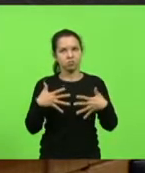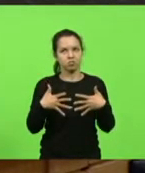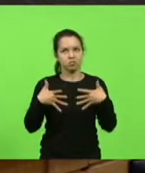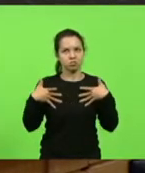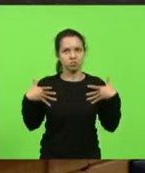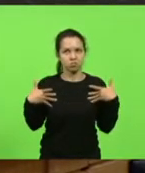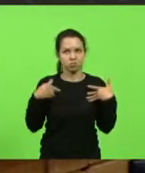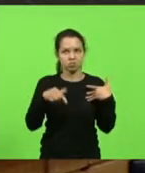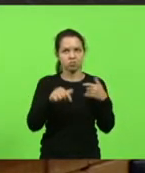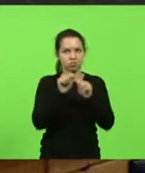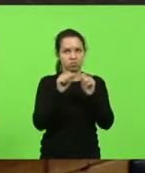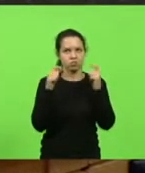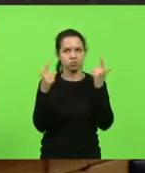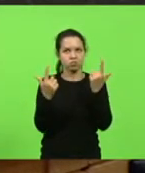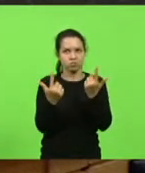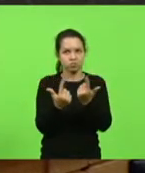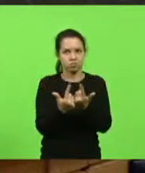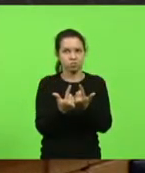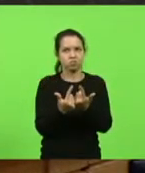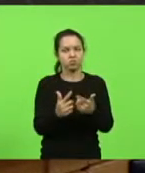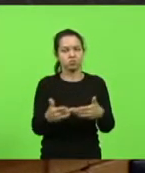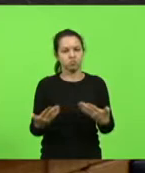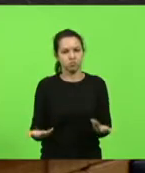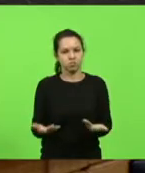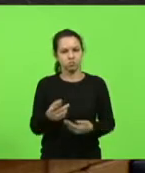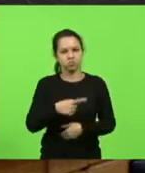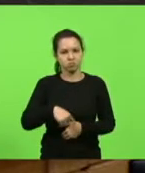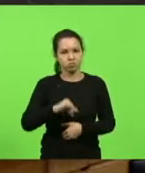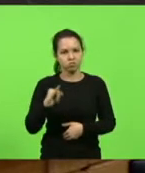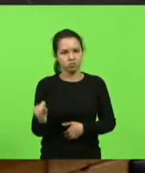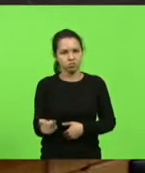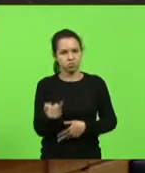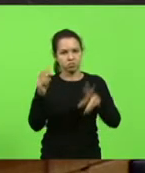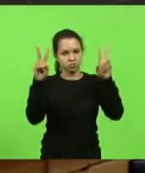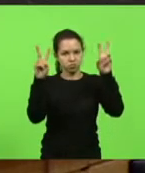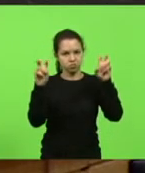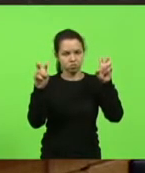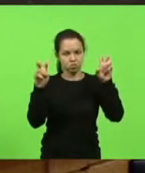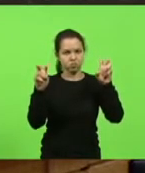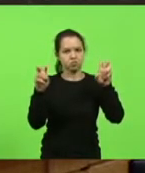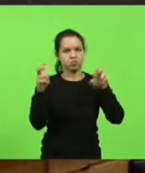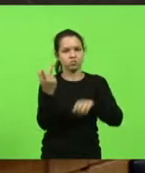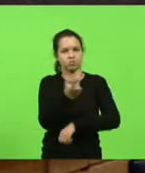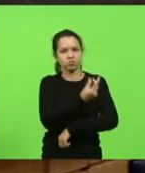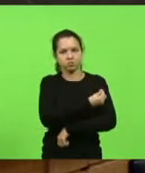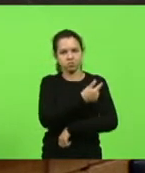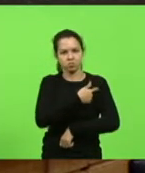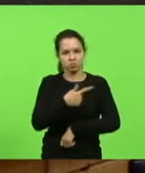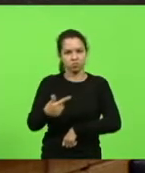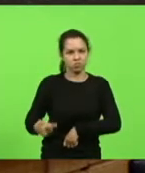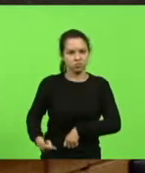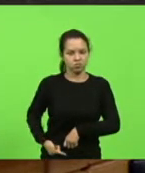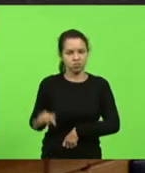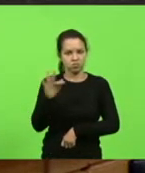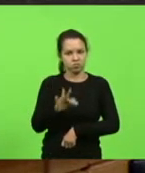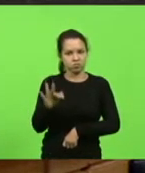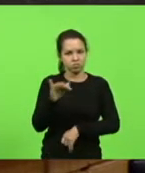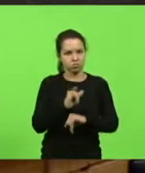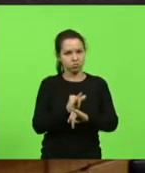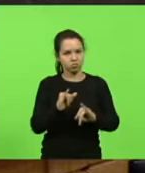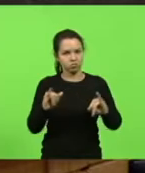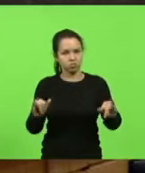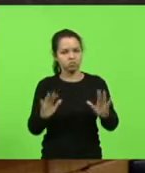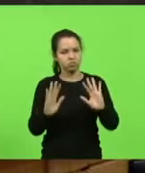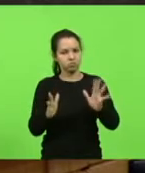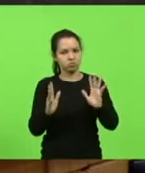desta casa. E hoje, aproveitando o ensejo do assunto de vacina, o governo federal divulgou que já foram